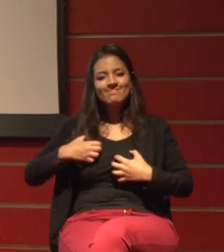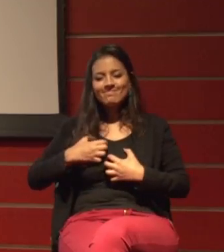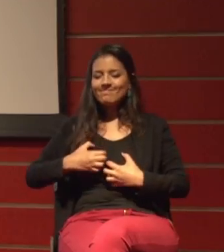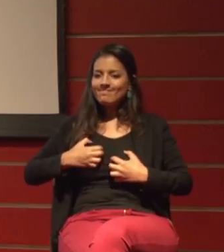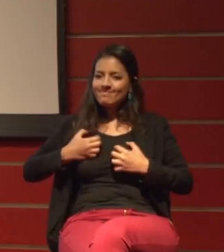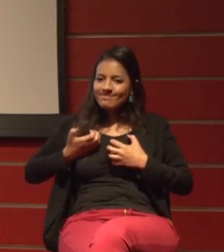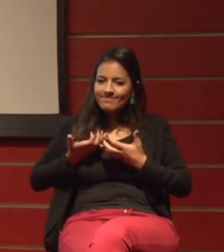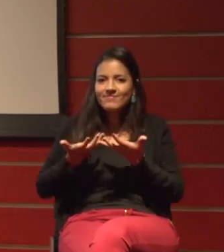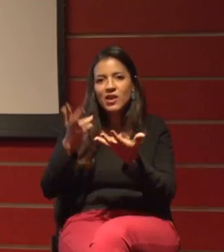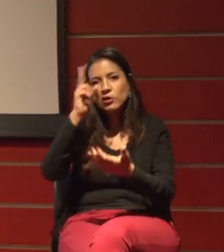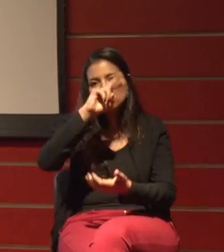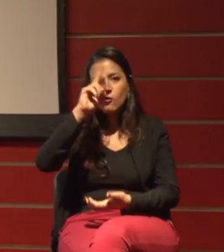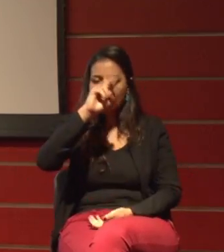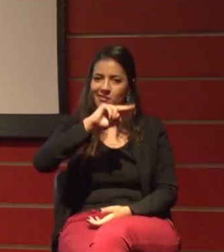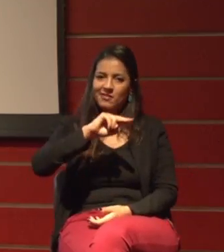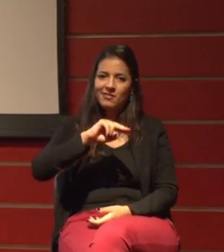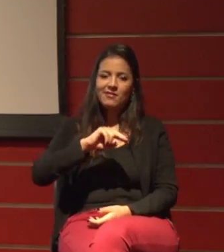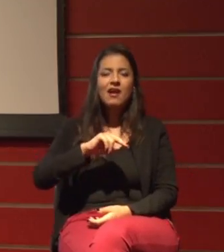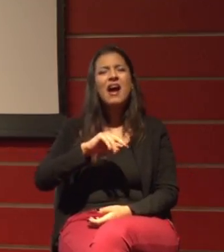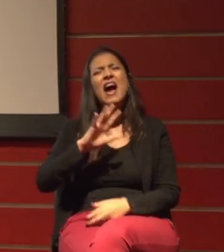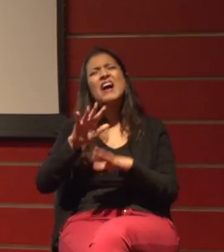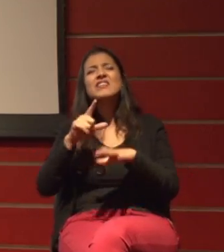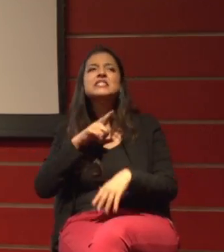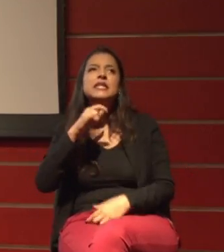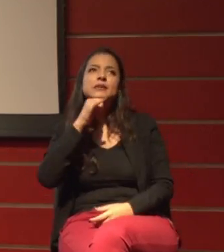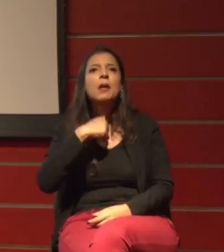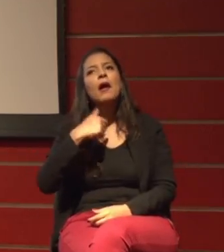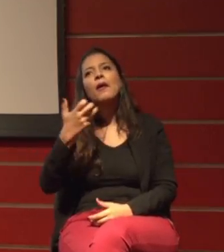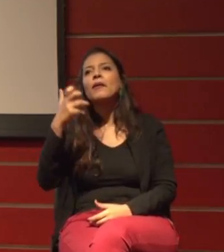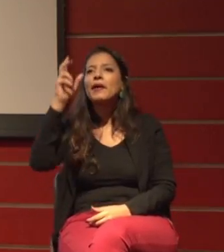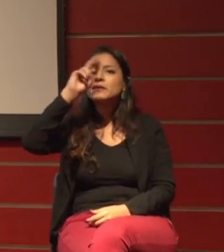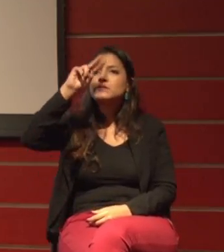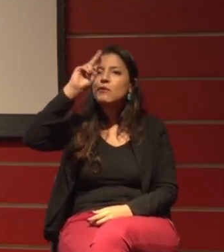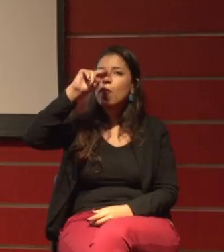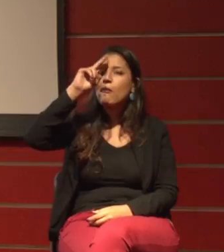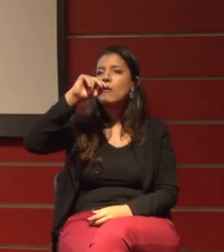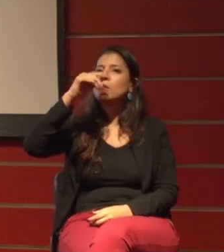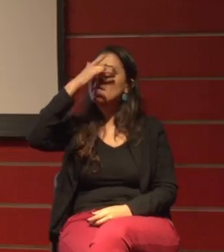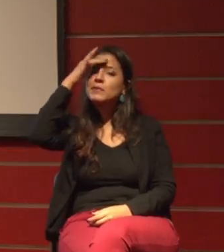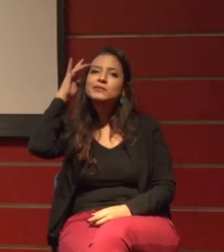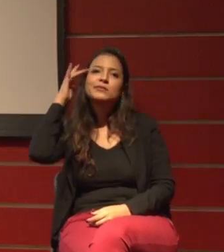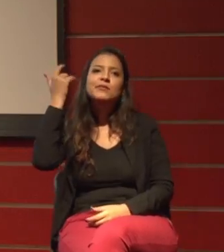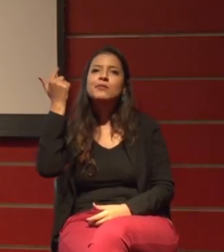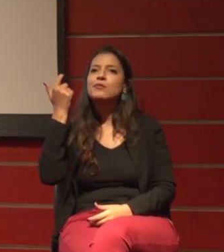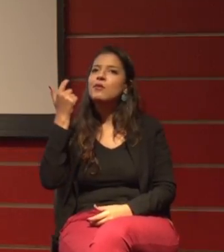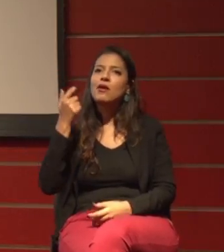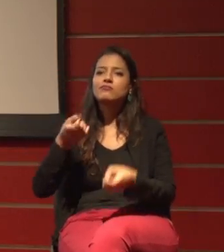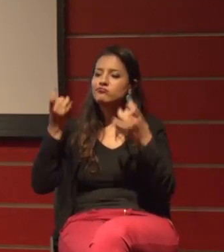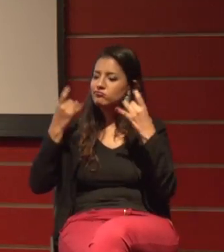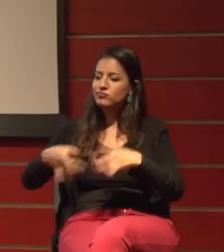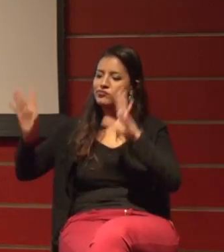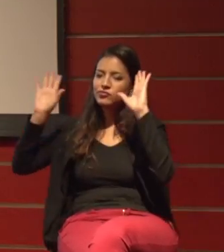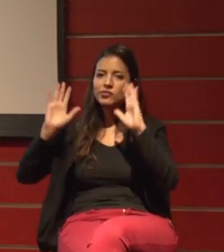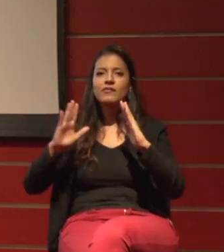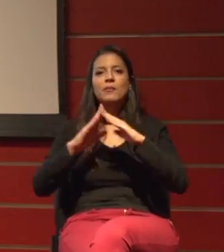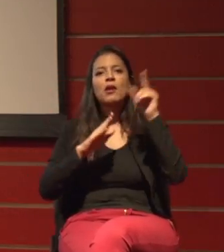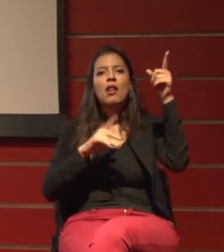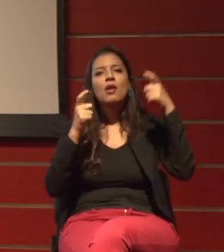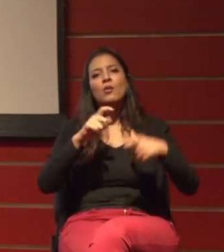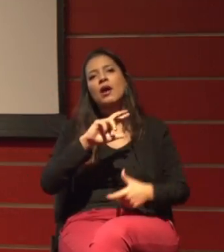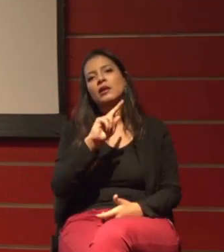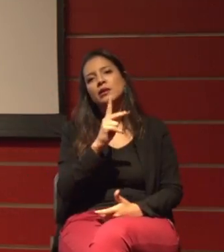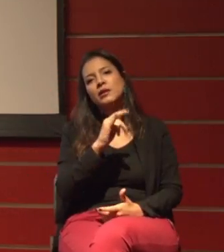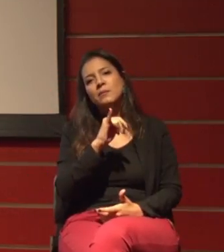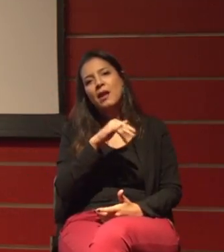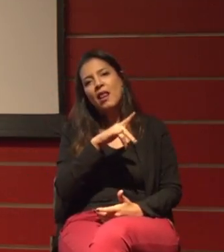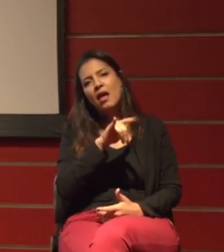de um determinado perodo Eu Posso até ter uma ahi quero contar a história de alguém que larga tudo e vai morar no Himalaia